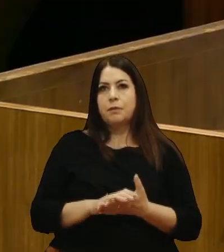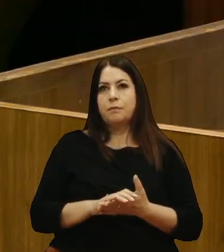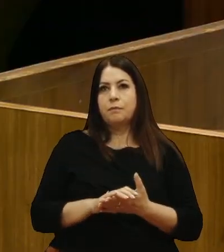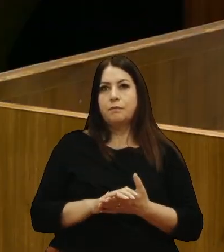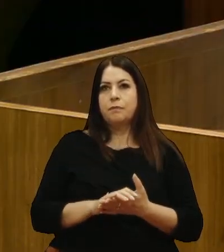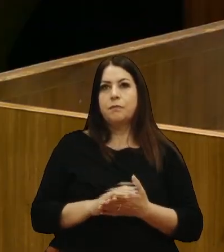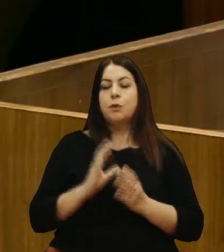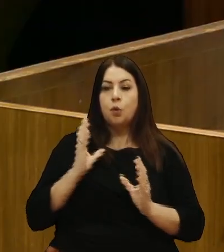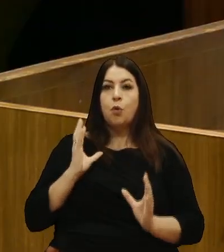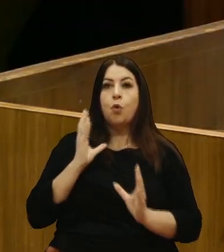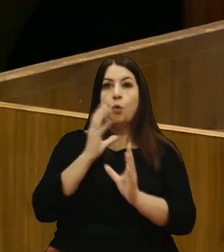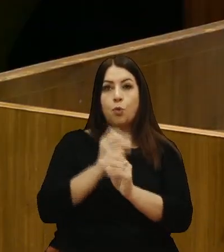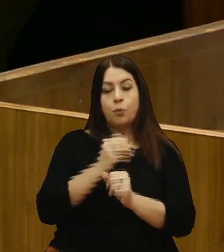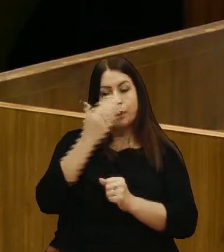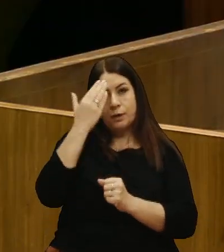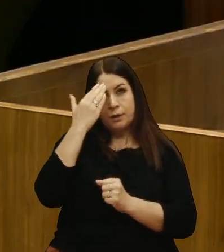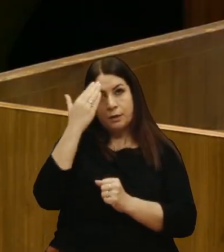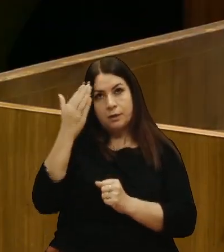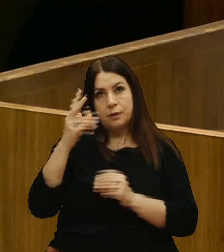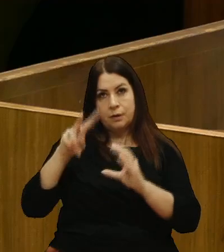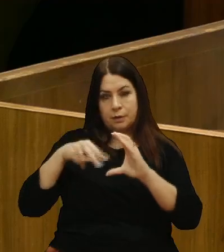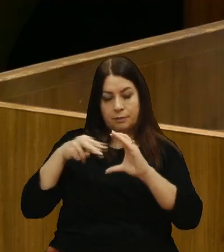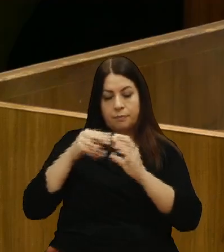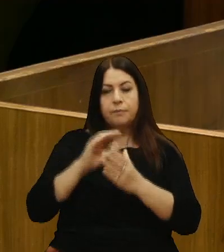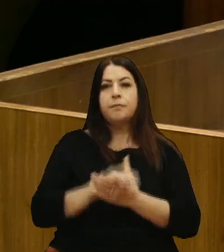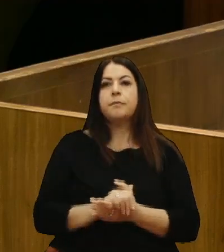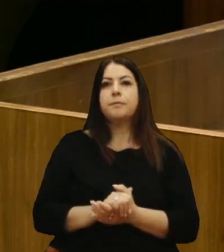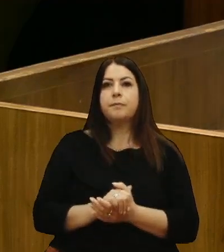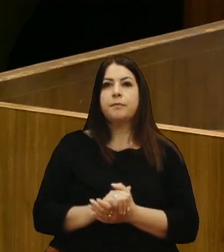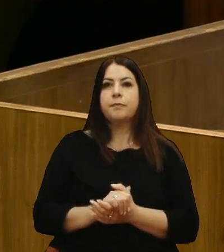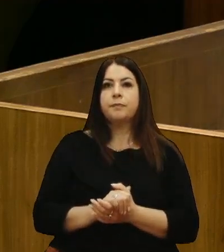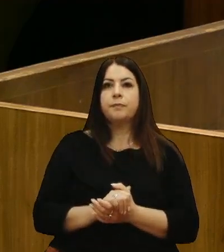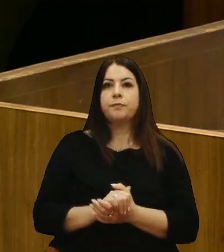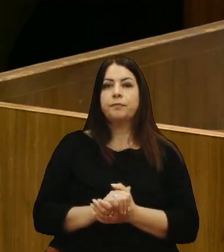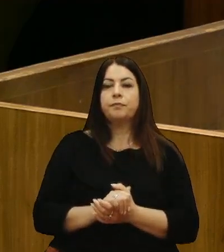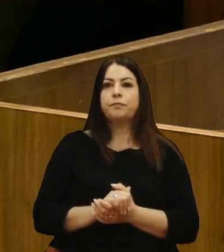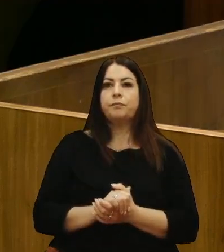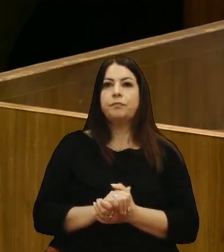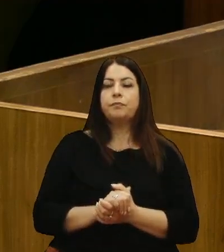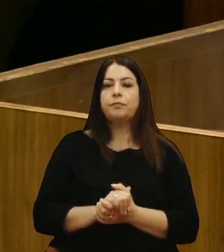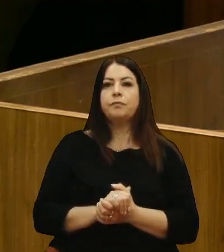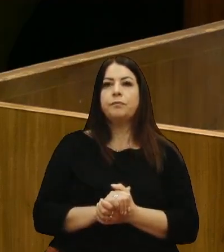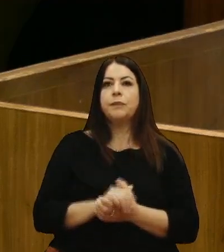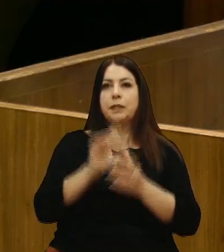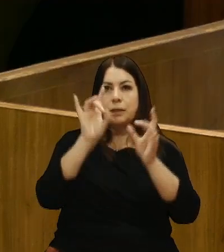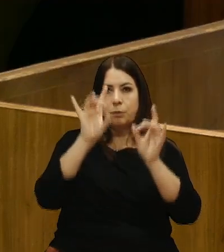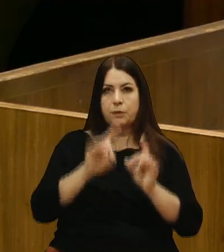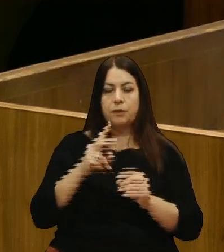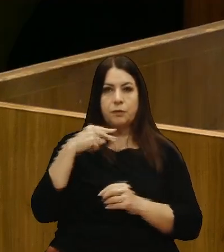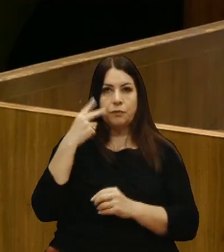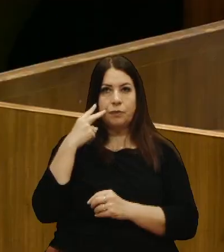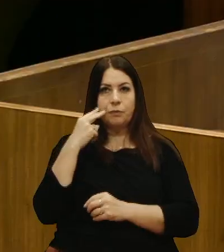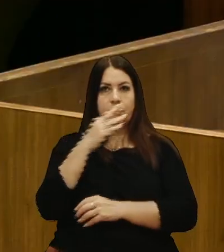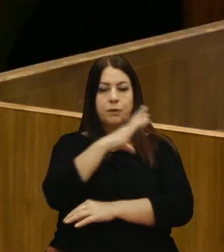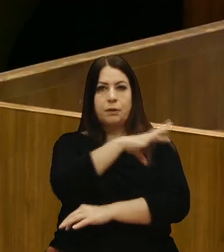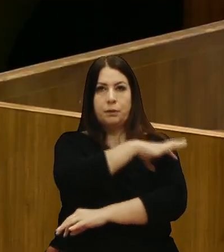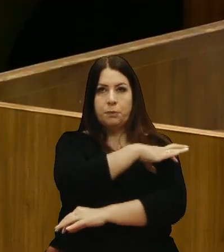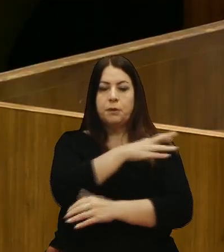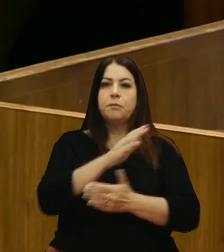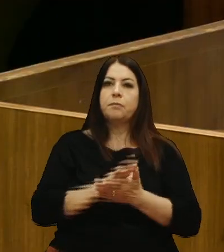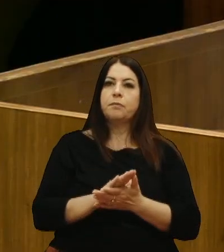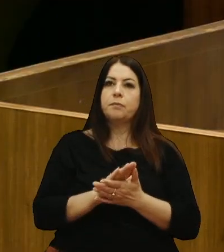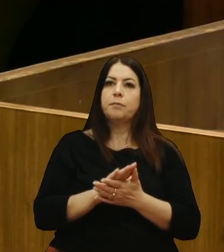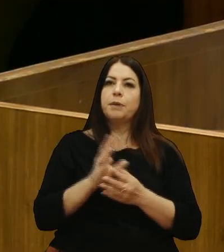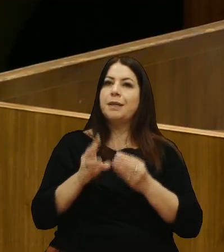Concluo agradecendo à Câmara de Vereadores de Caxias do Sul, em especial ao vereador Capitão Ramon,